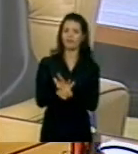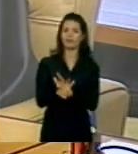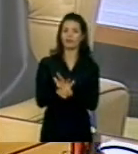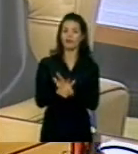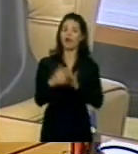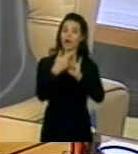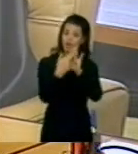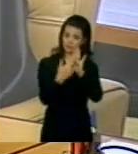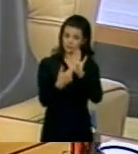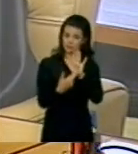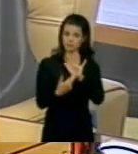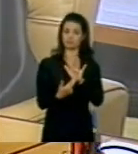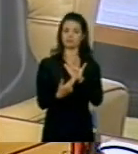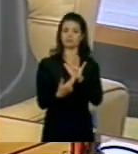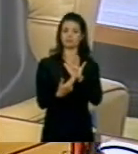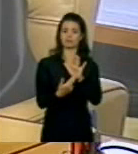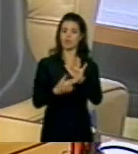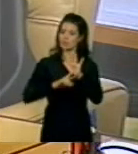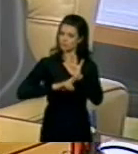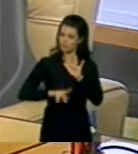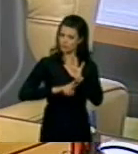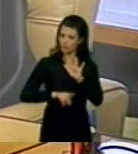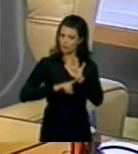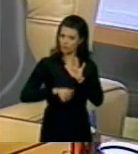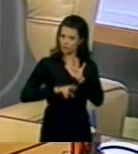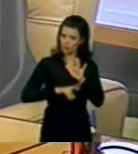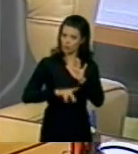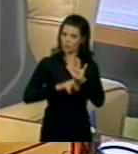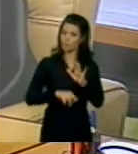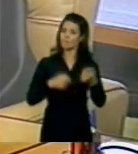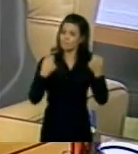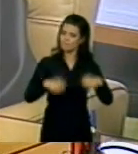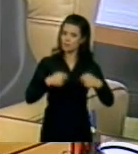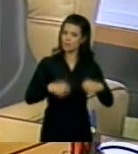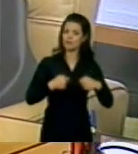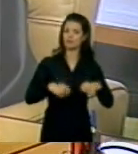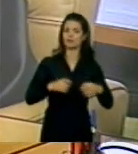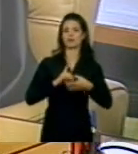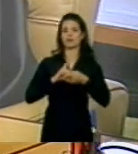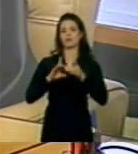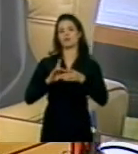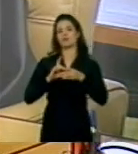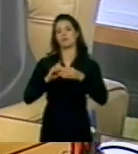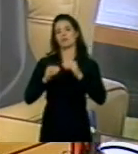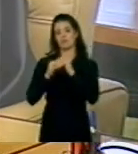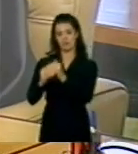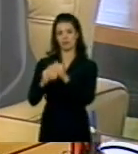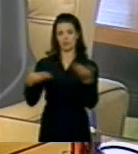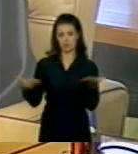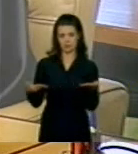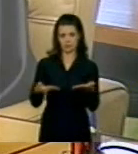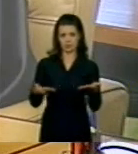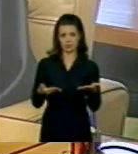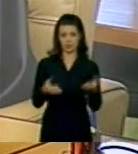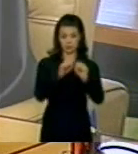as regras não são uma parte necessária da democracia moderna, Em um sistema